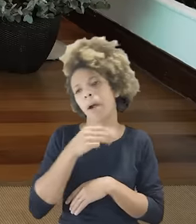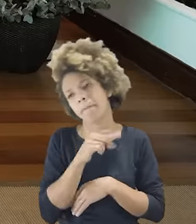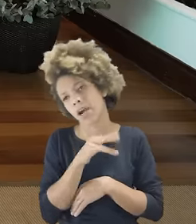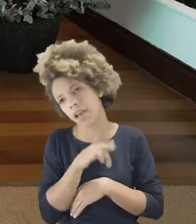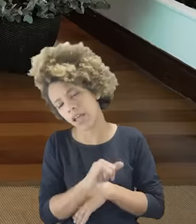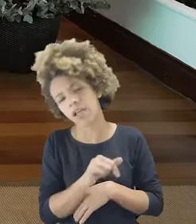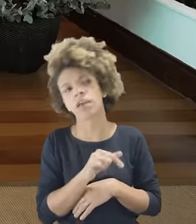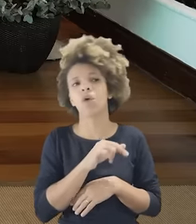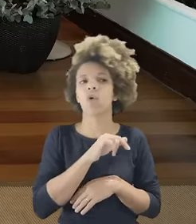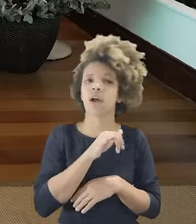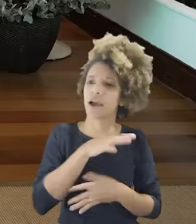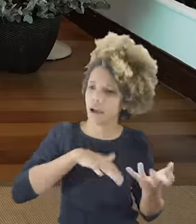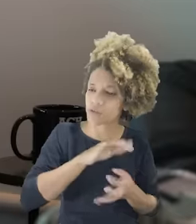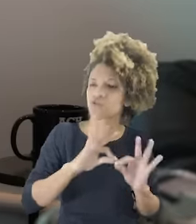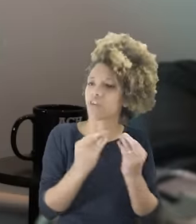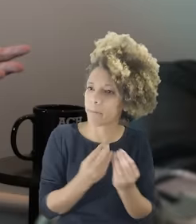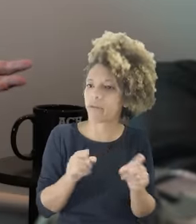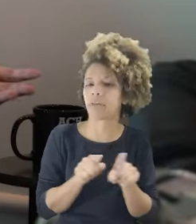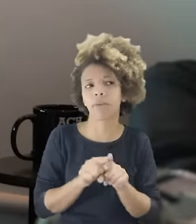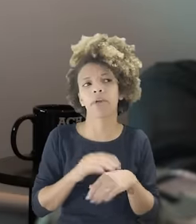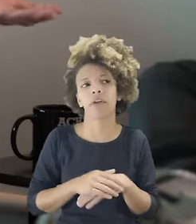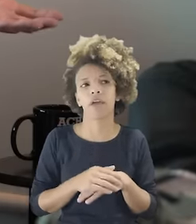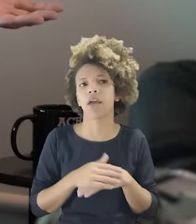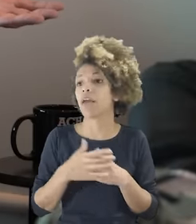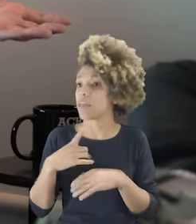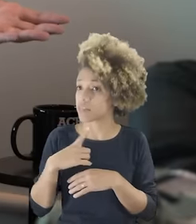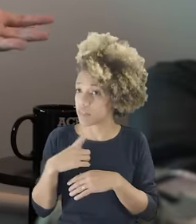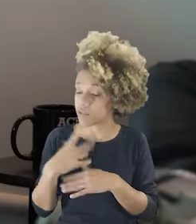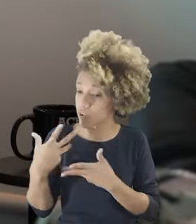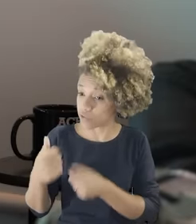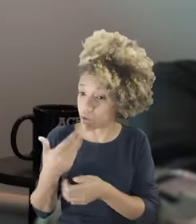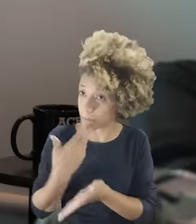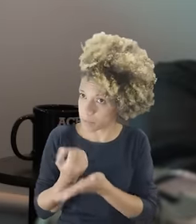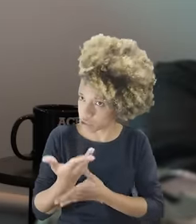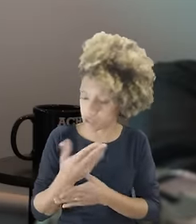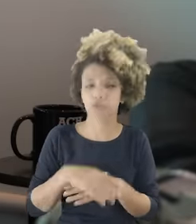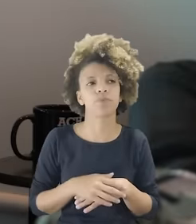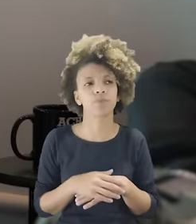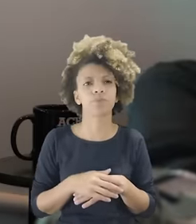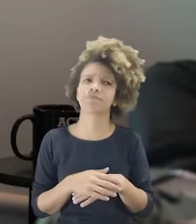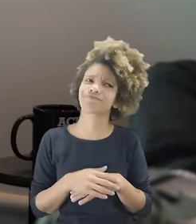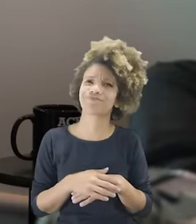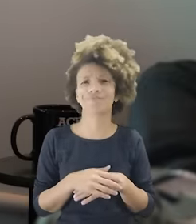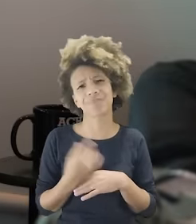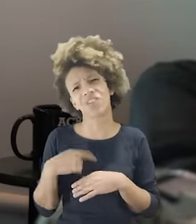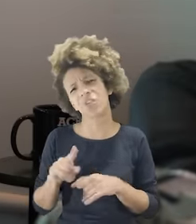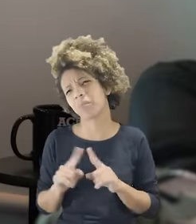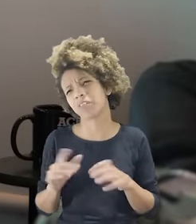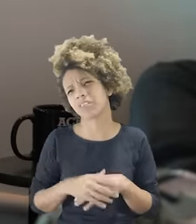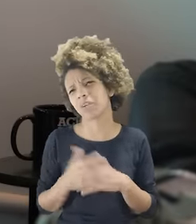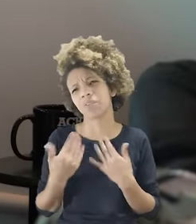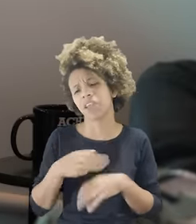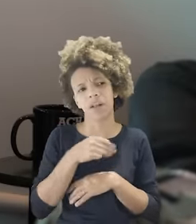Marlene esse show causas de família e aí o guri de Goiânia me convidou pro Podcast dele e aí eu falei ah cara